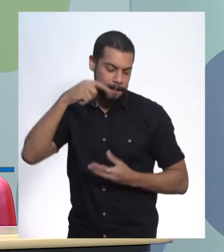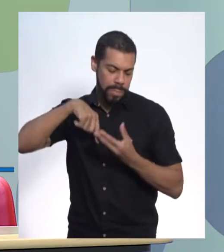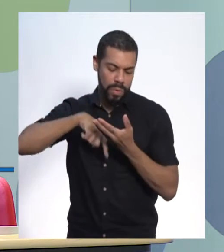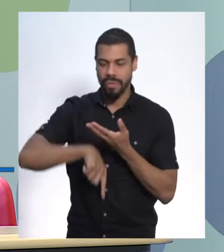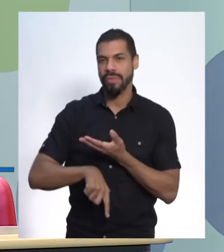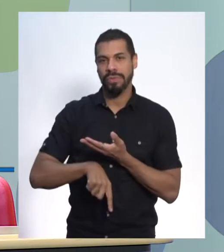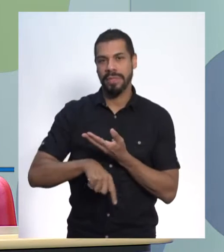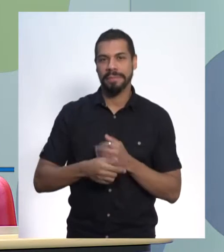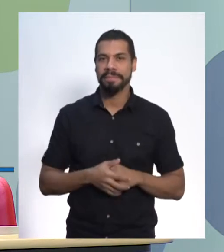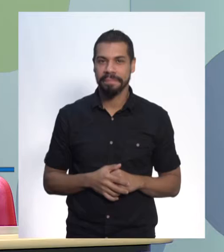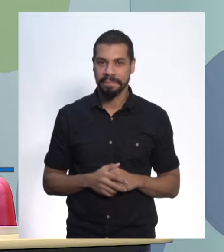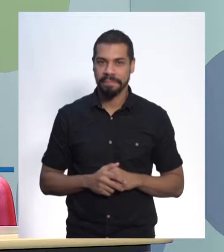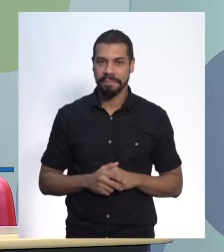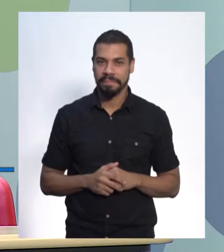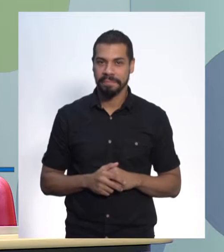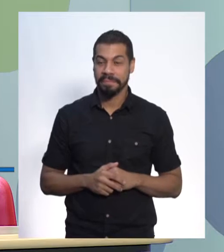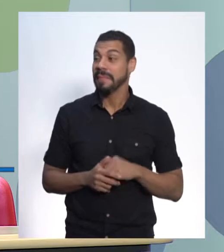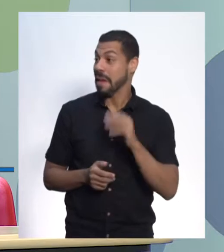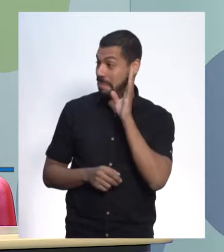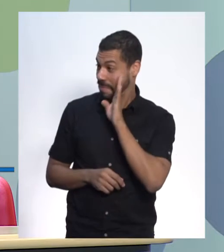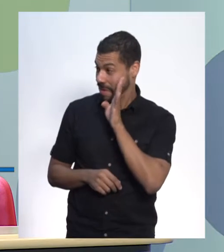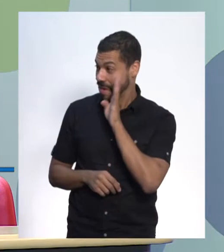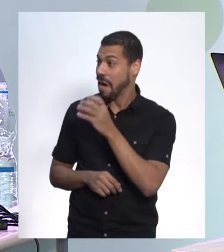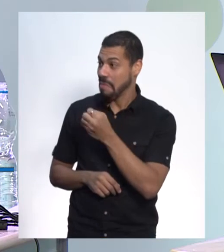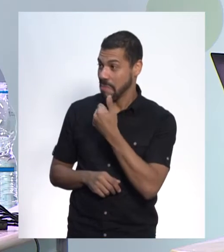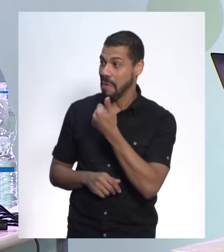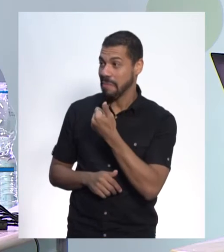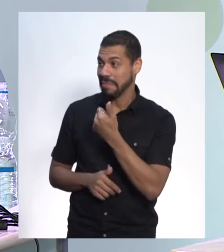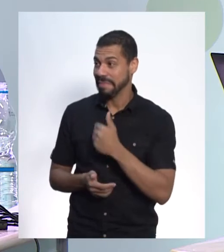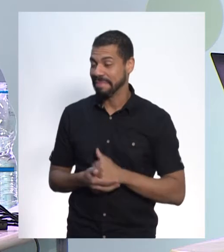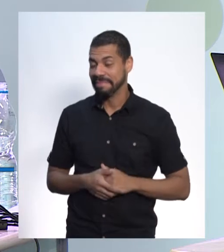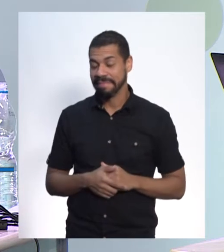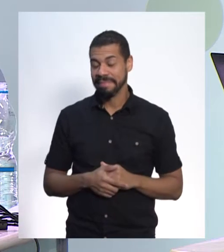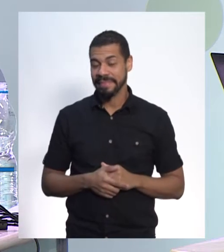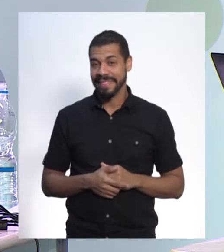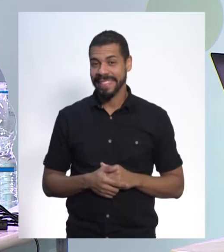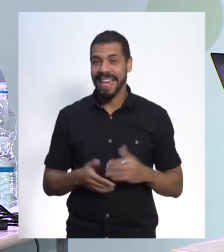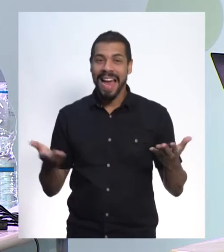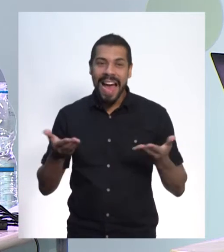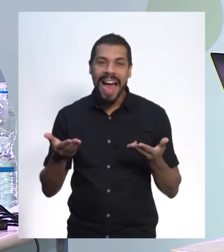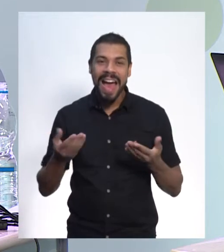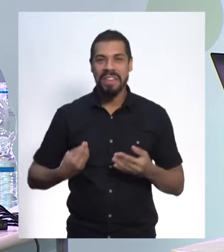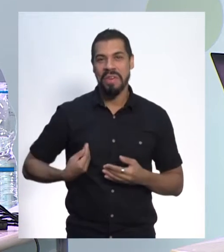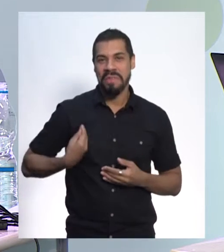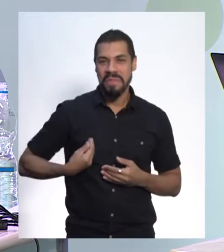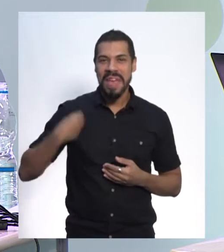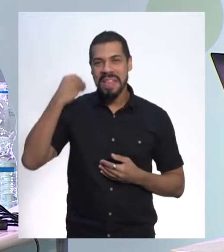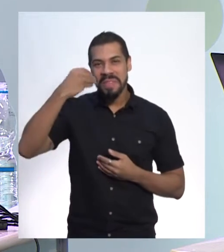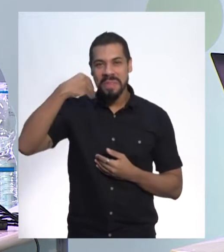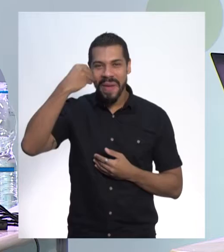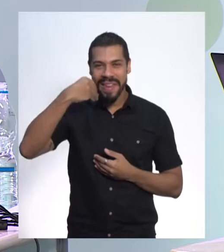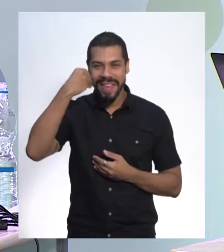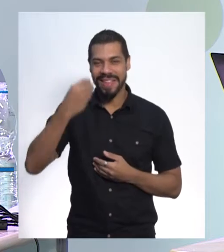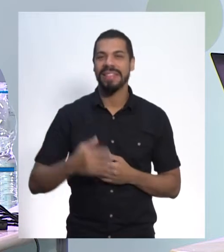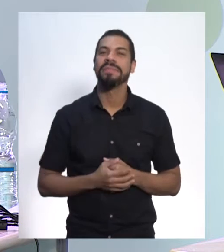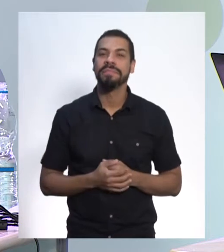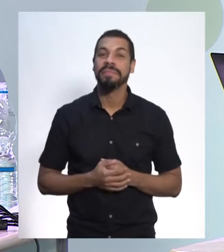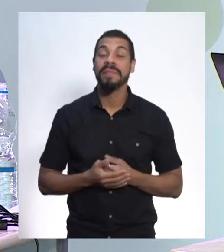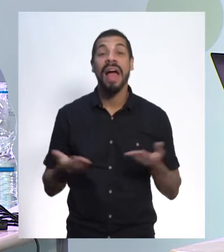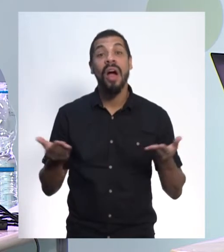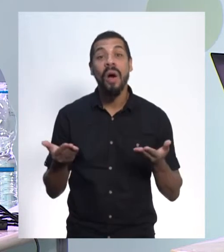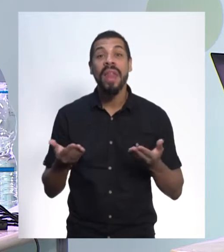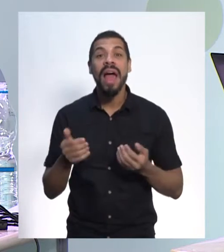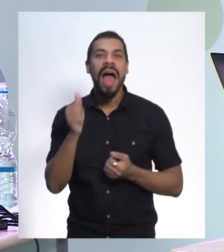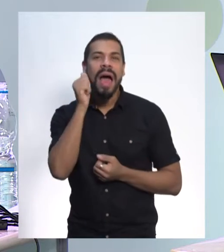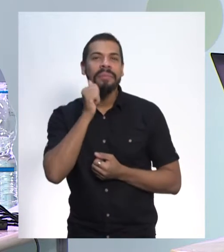leitura moderna. Legal, muito legal puxar para essas nossas vivências aí, né? Aí vem a